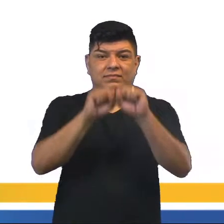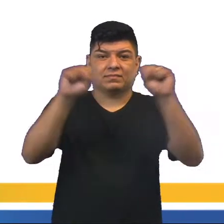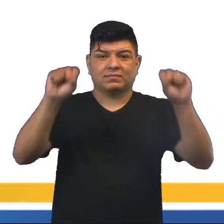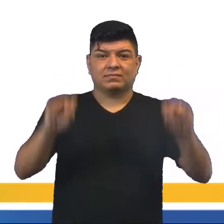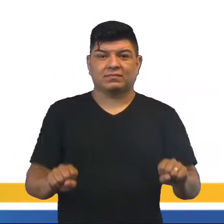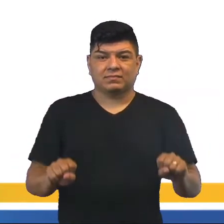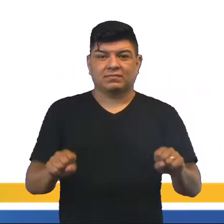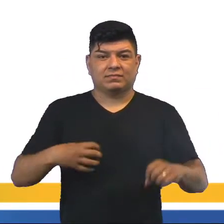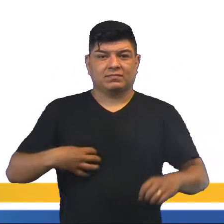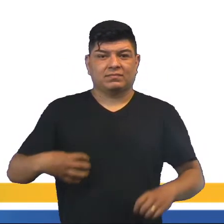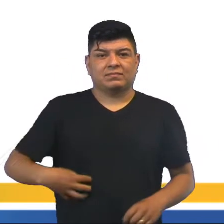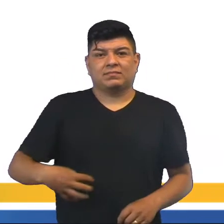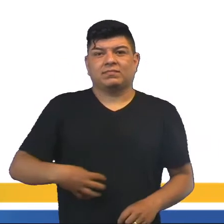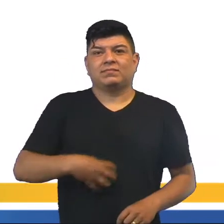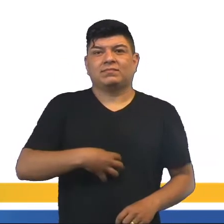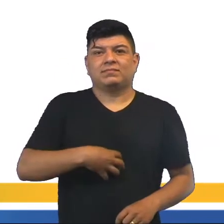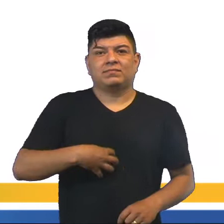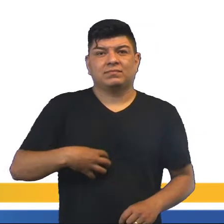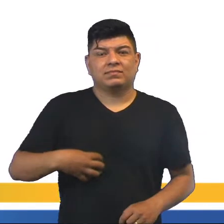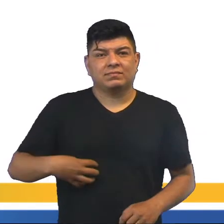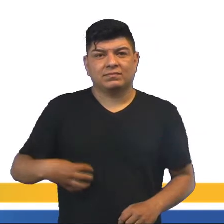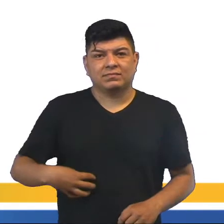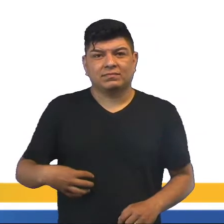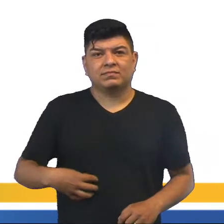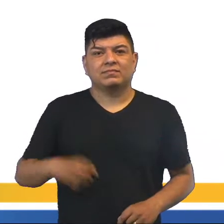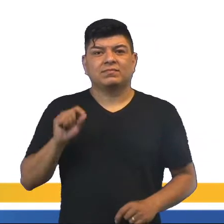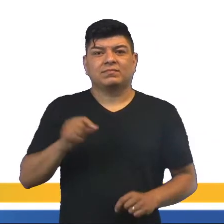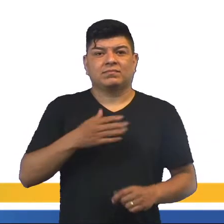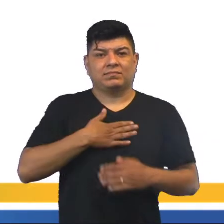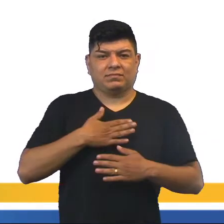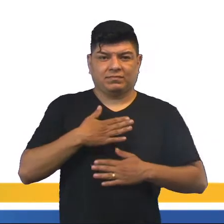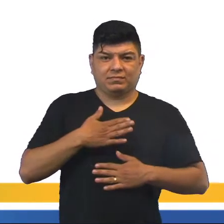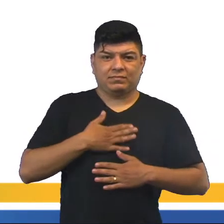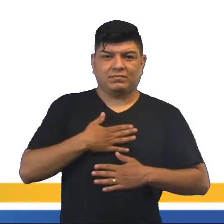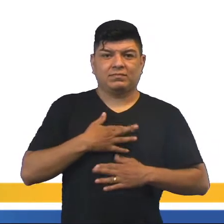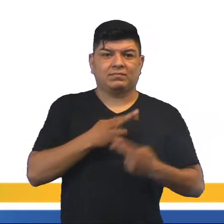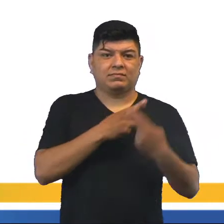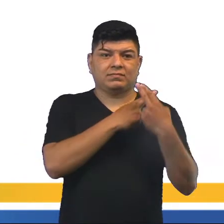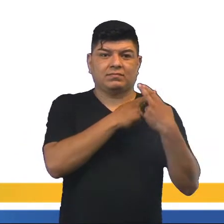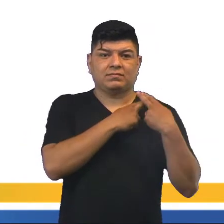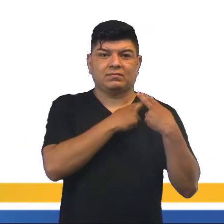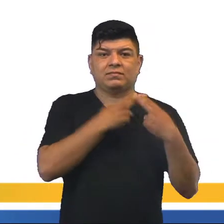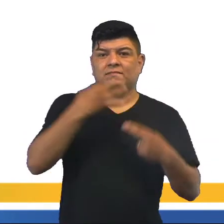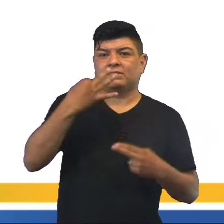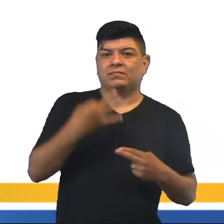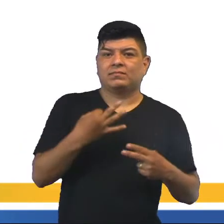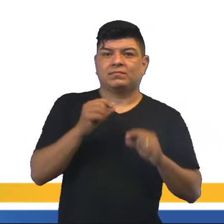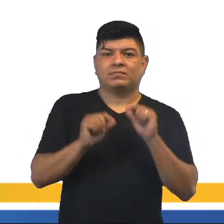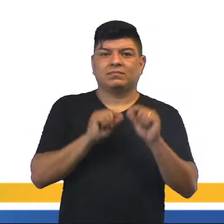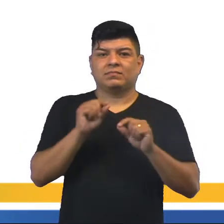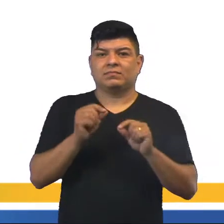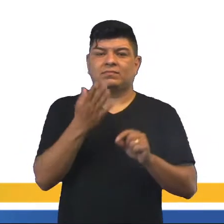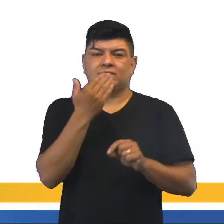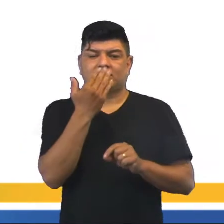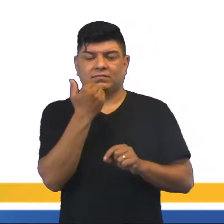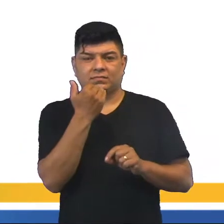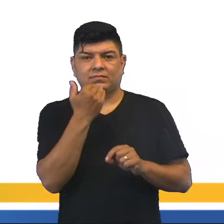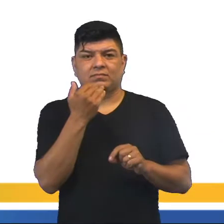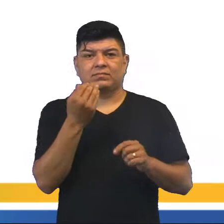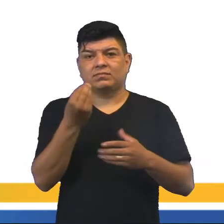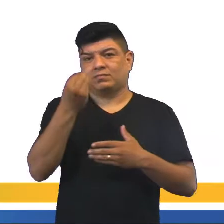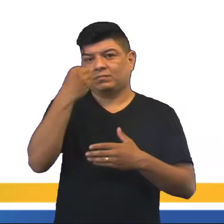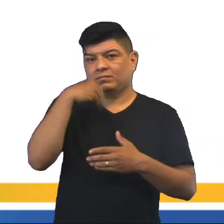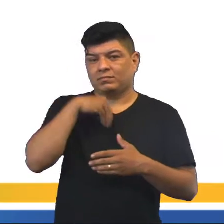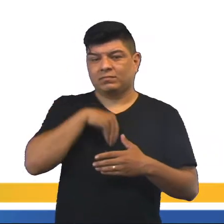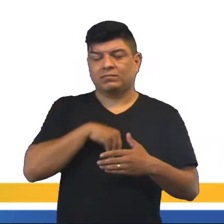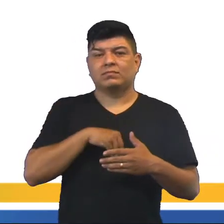Sistema digestório. O sistema digestório é o sistema do corpo humano responsável por garantir o processo de alimento que